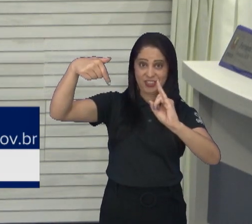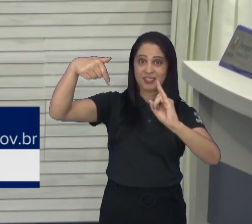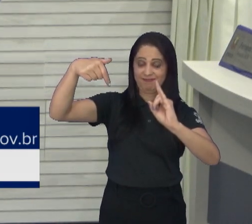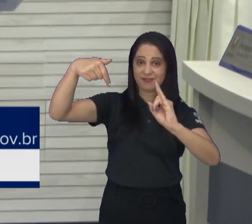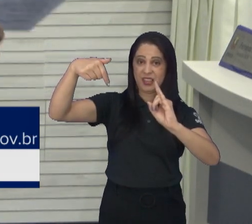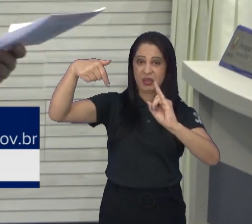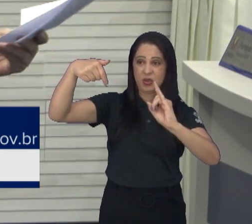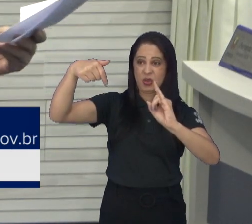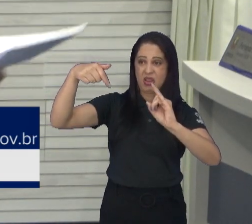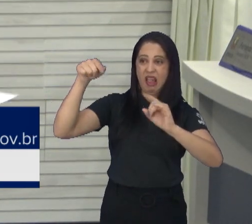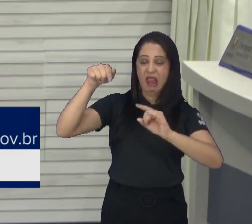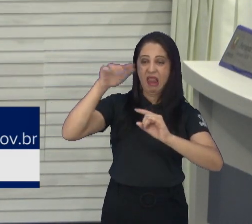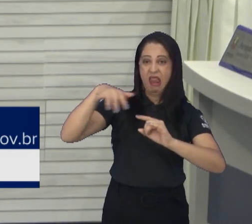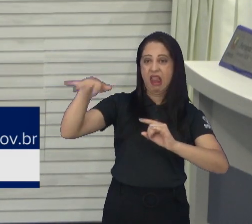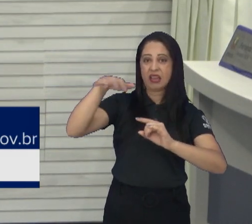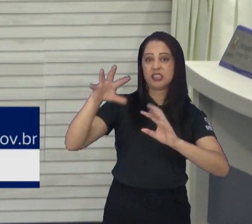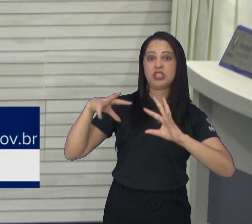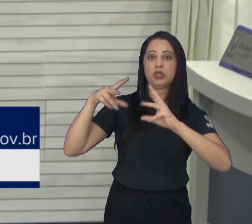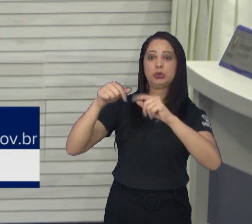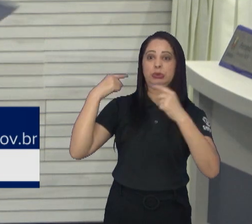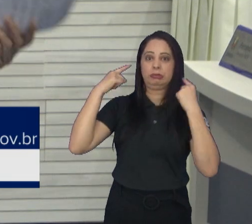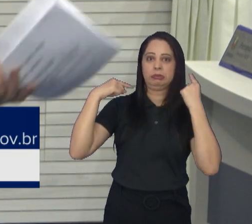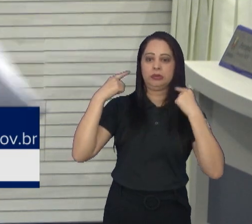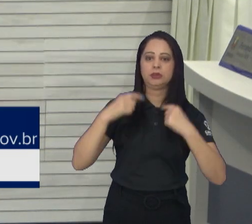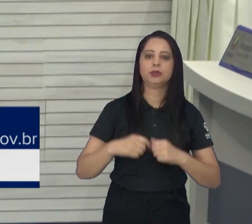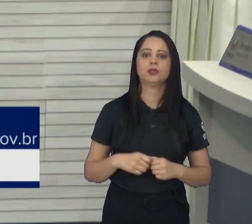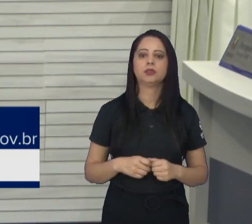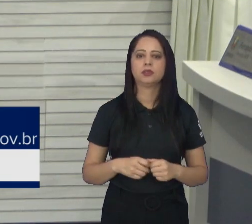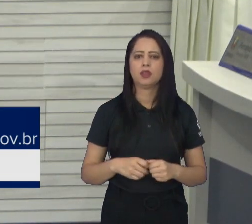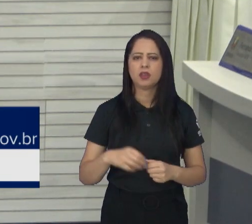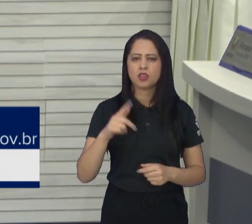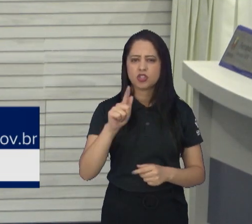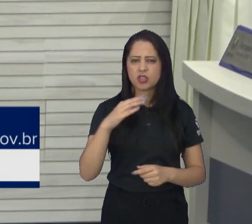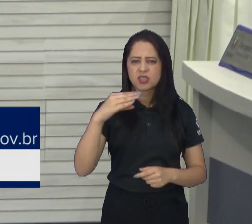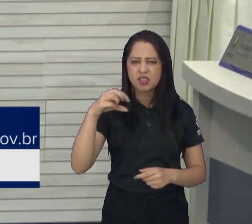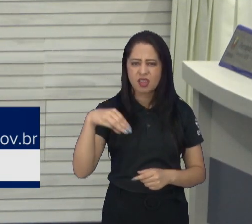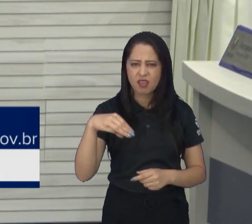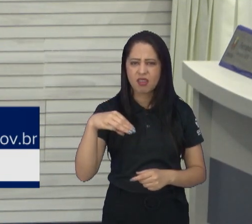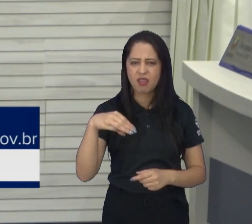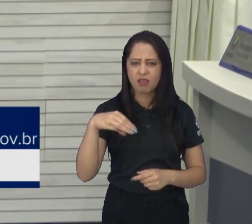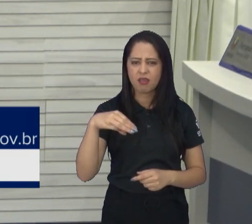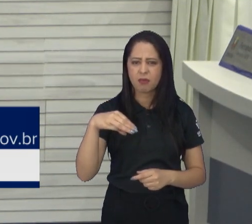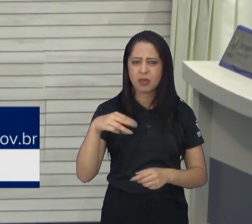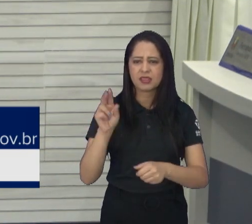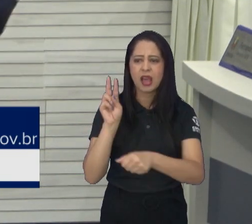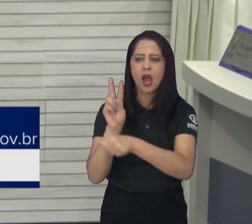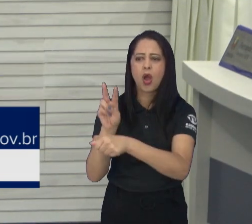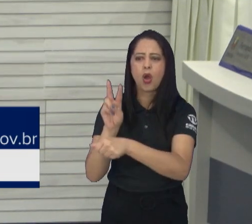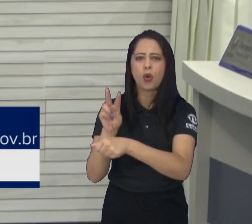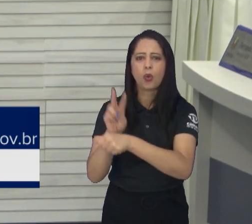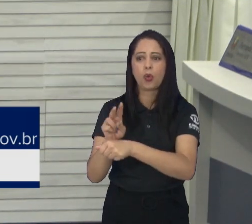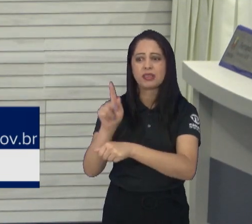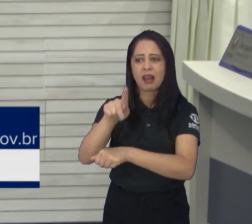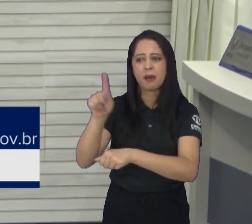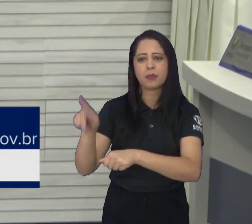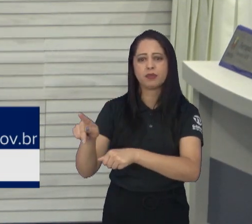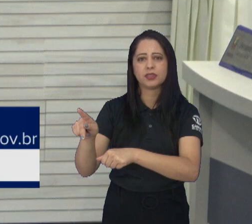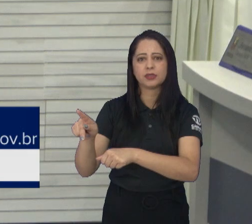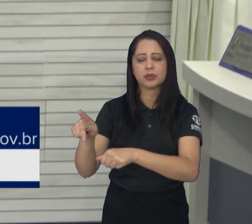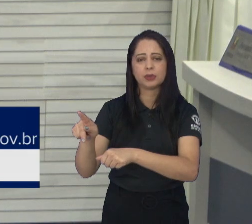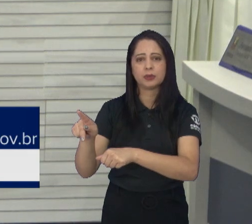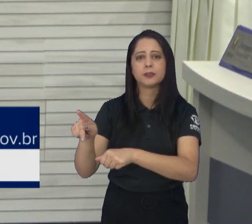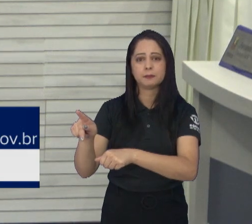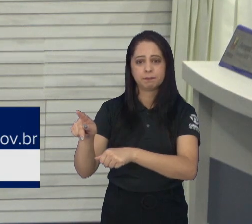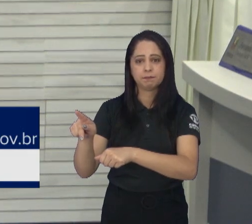né? Valoriza tanto o professor que estão protegendo o professor nesses fins de mundo aí, nas